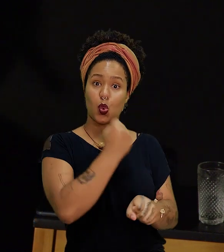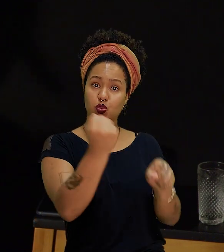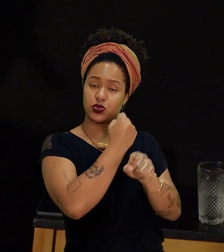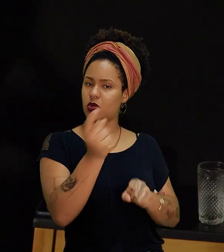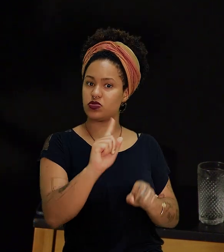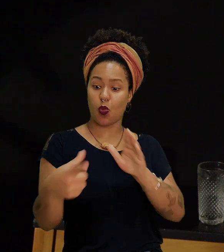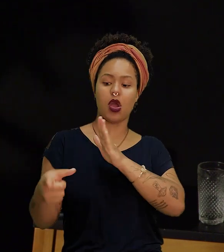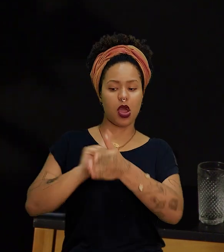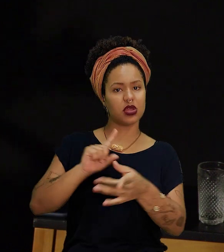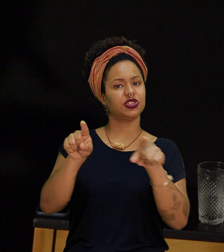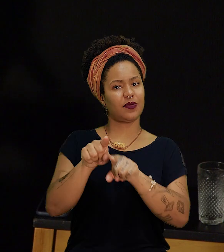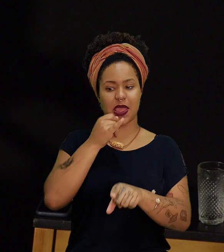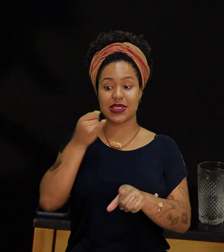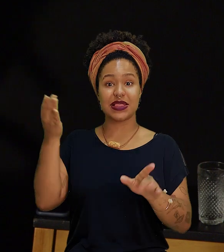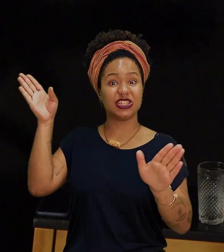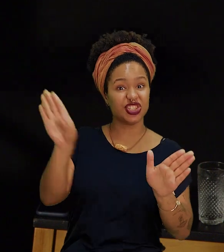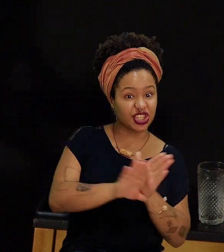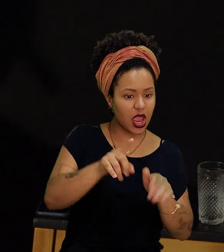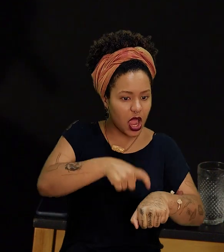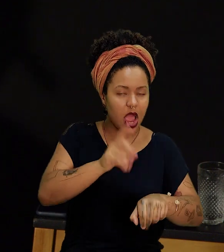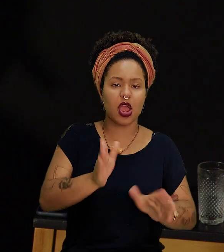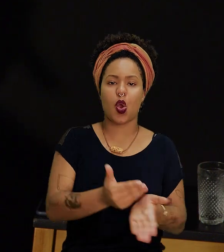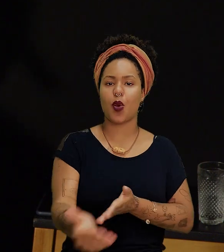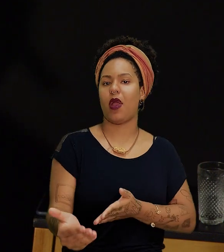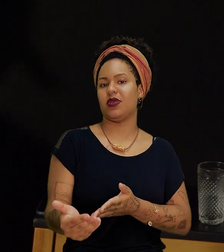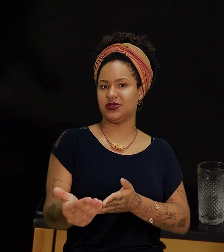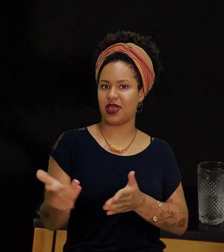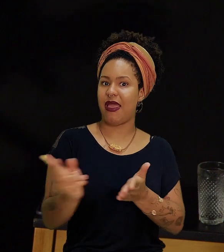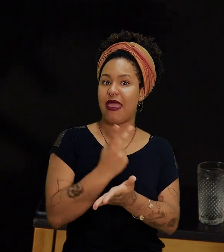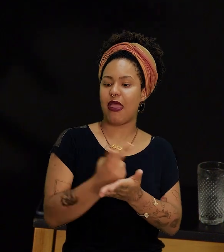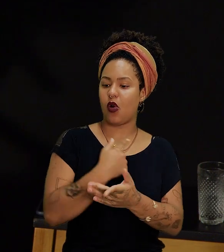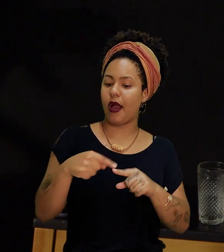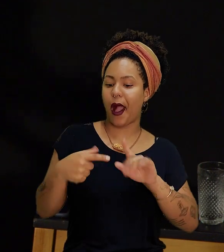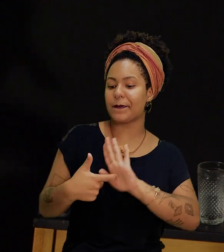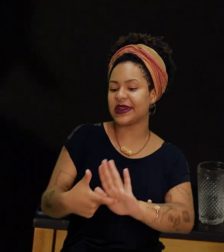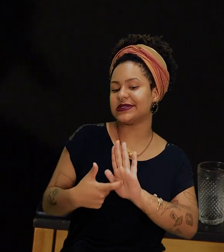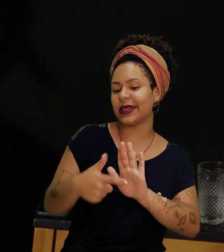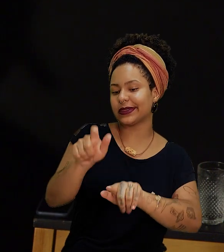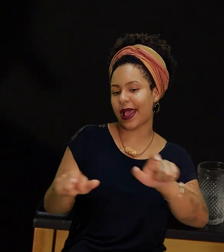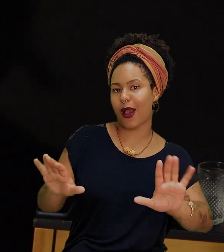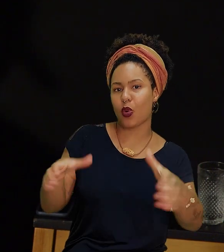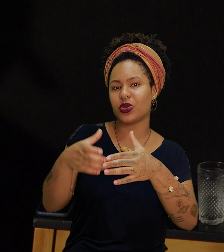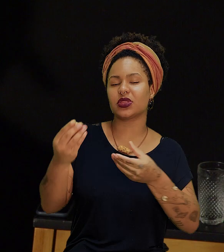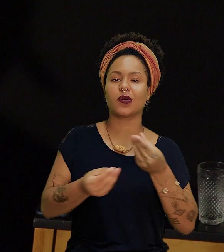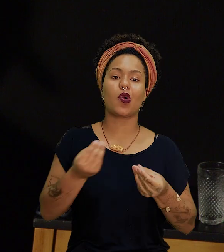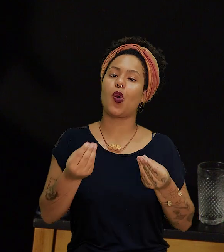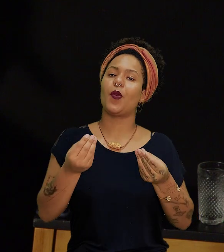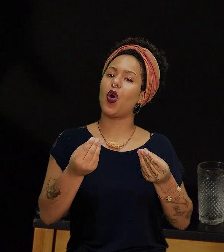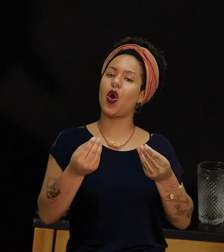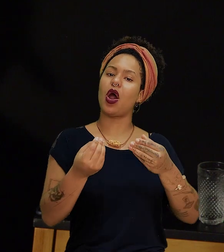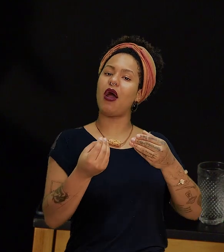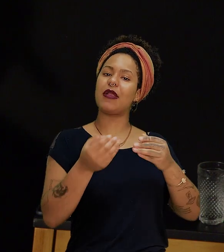de construir, mas mesmo antes, na hora de chegar e apresentar para as pessoas o empreendimento. Né?